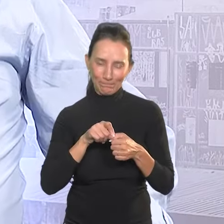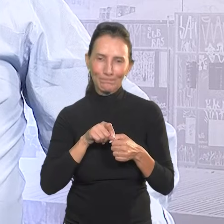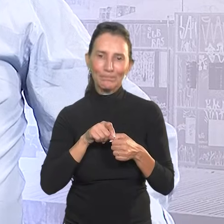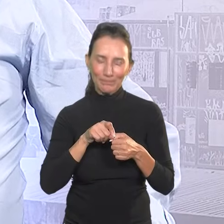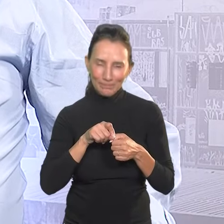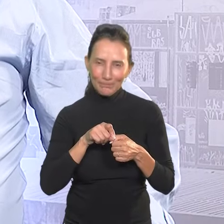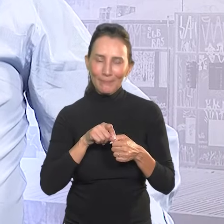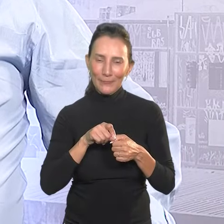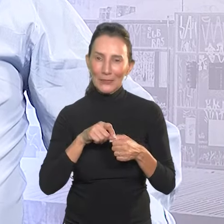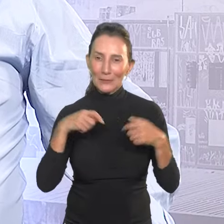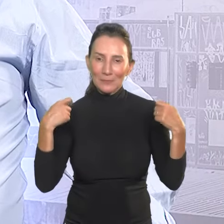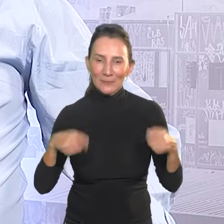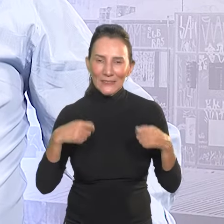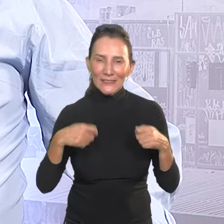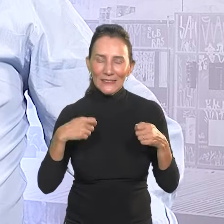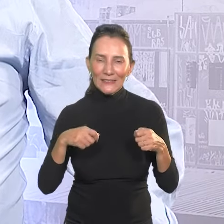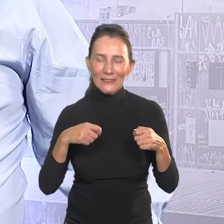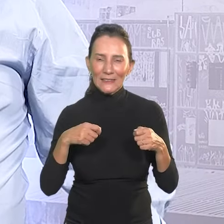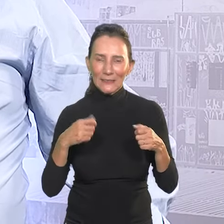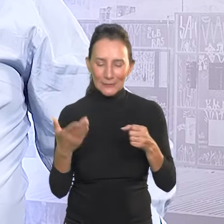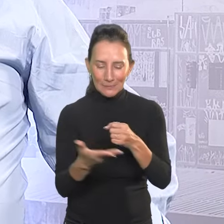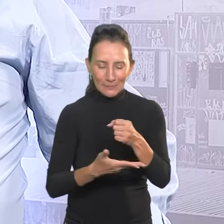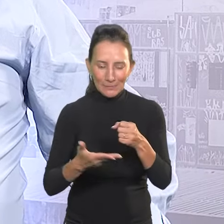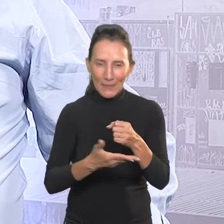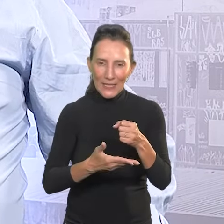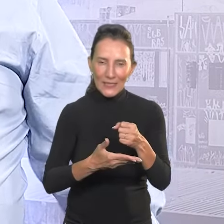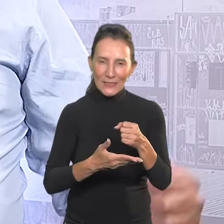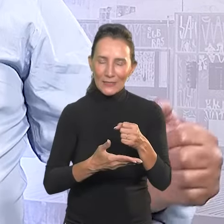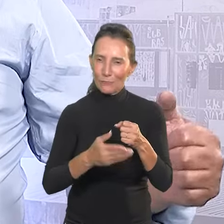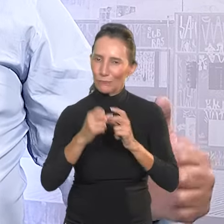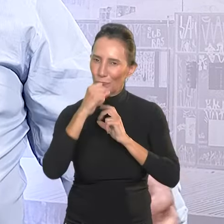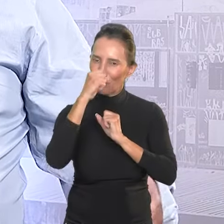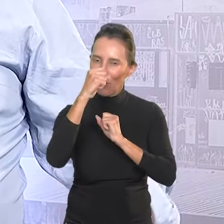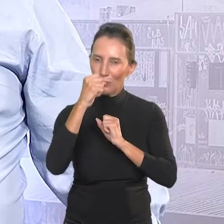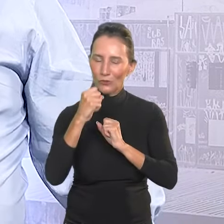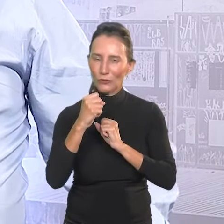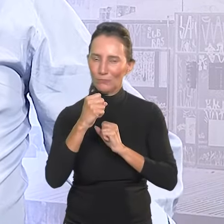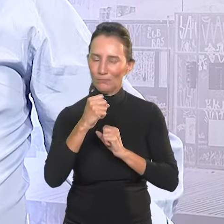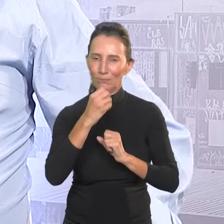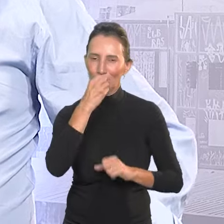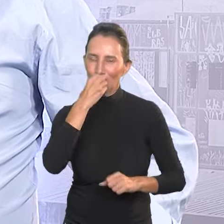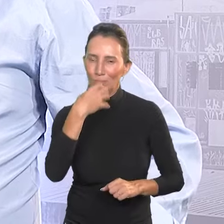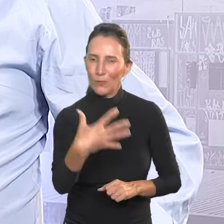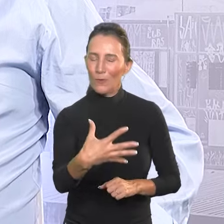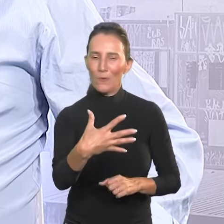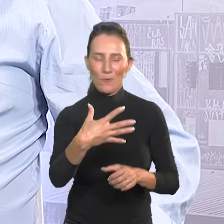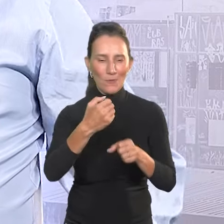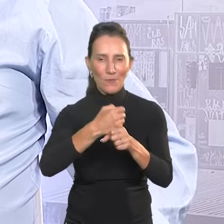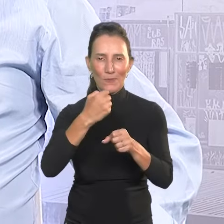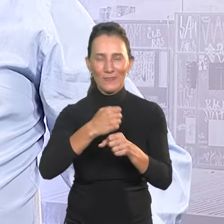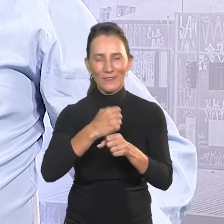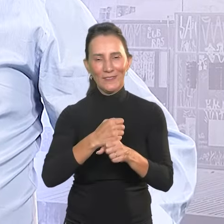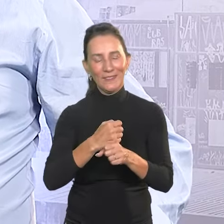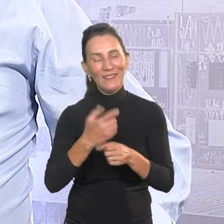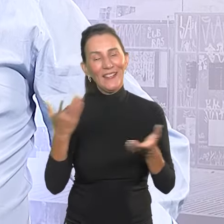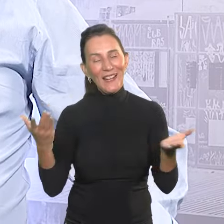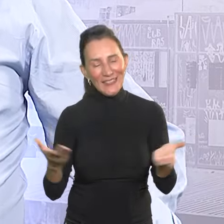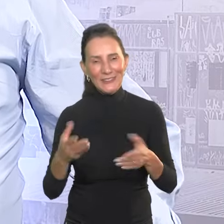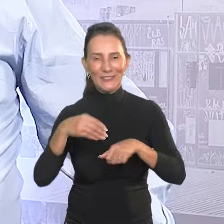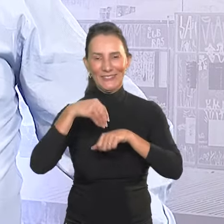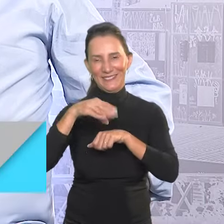vida é fazer estruturado, iniciando com bons alicerces, boa construção. É isso que eu tinha que dizer